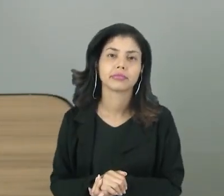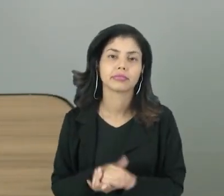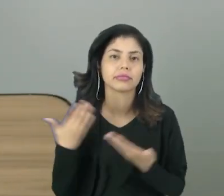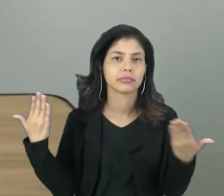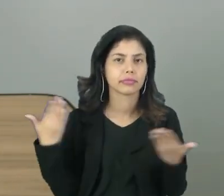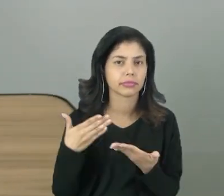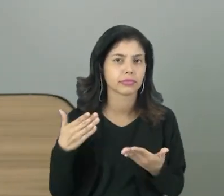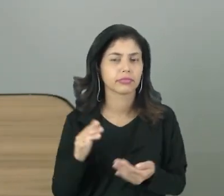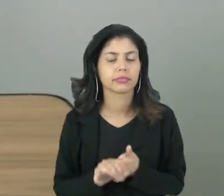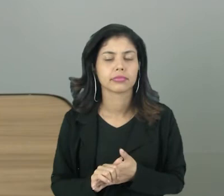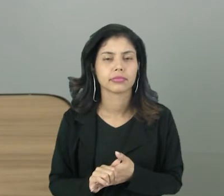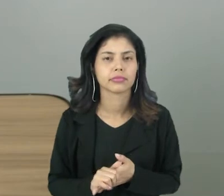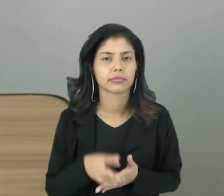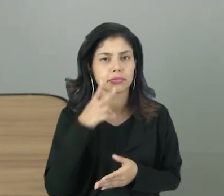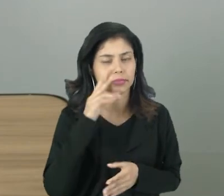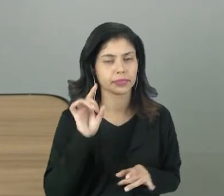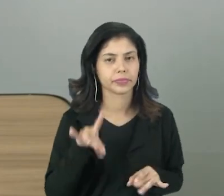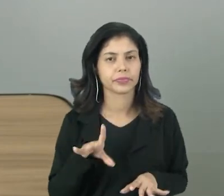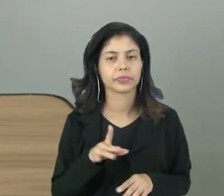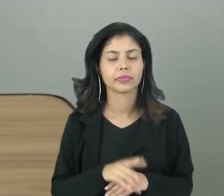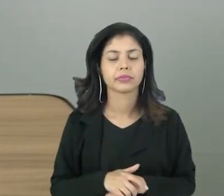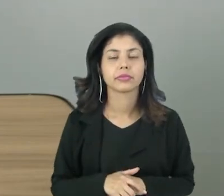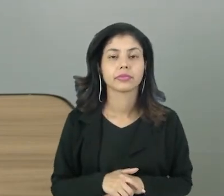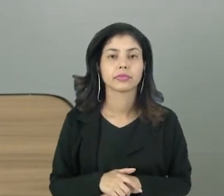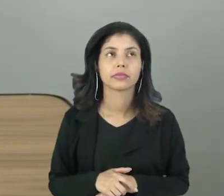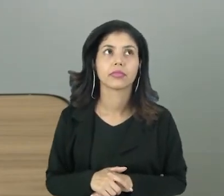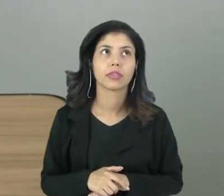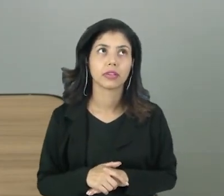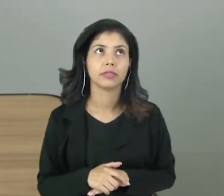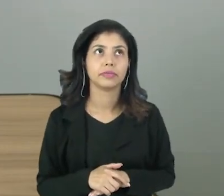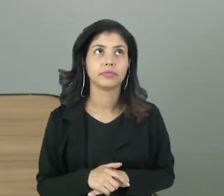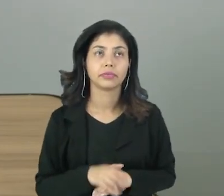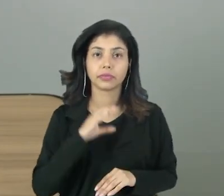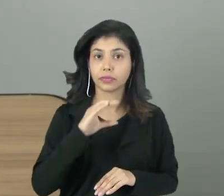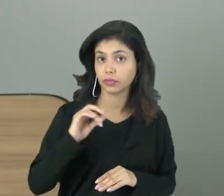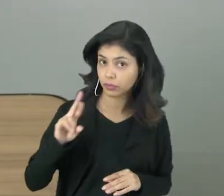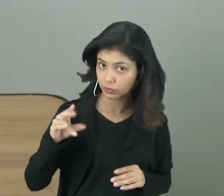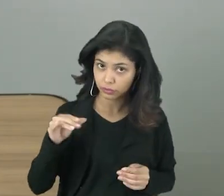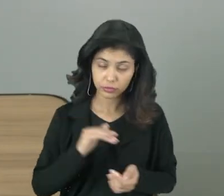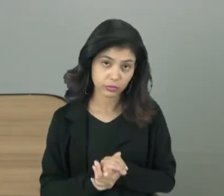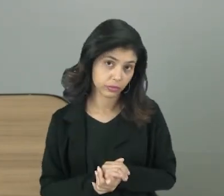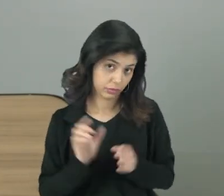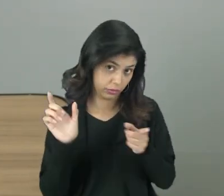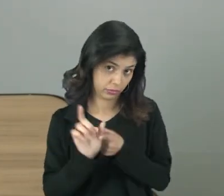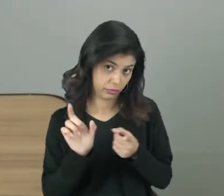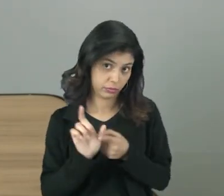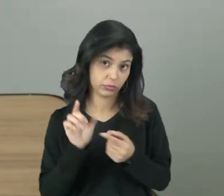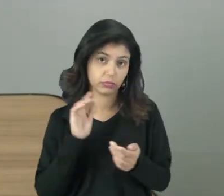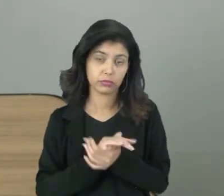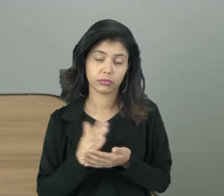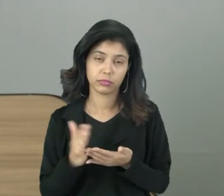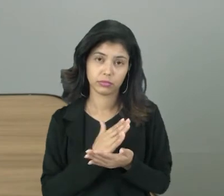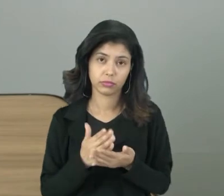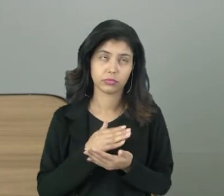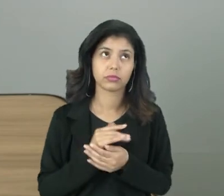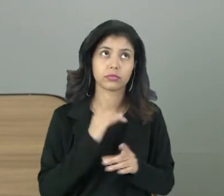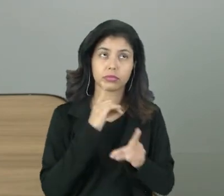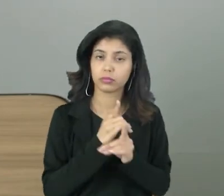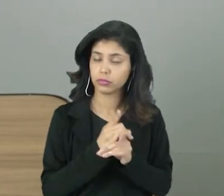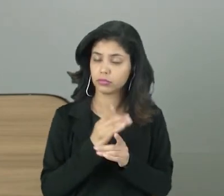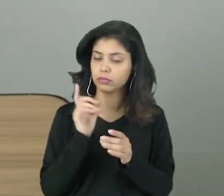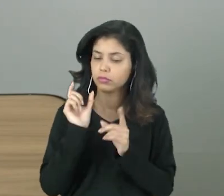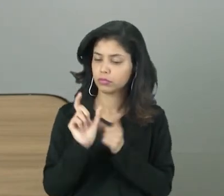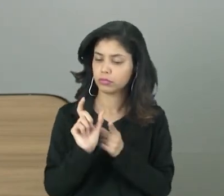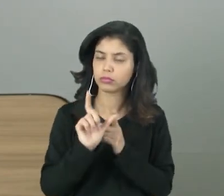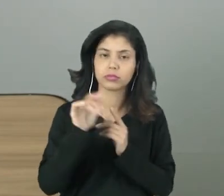agora vamos ver a última O menino está lendo o livro então tem que ter a palavra livre-se nós achamos